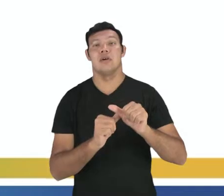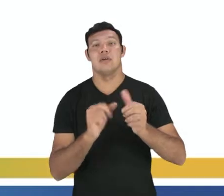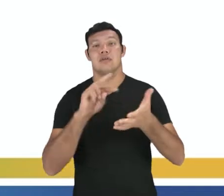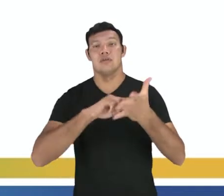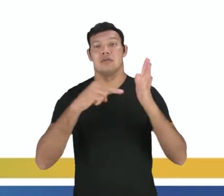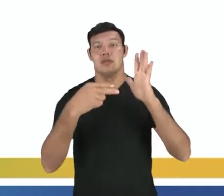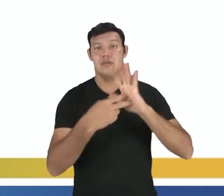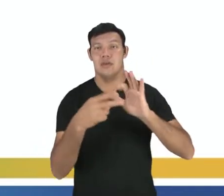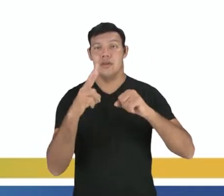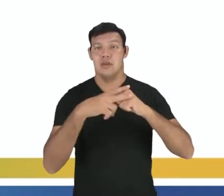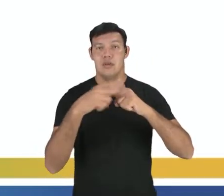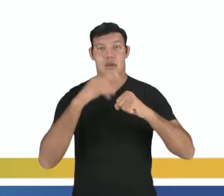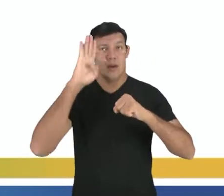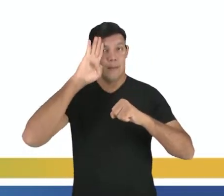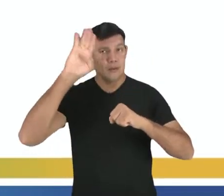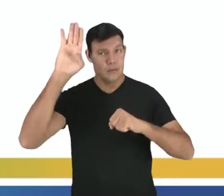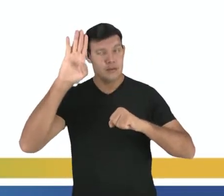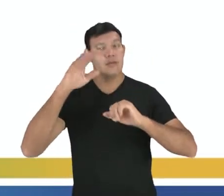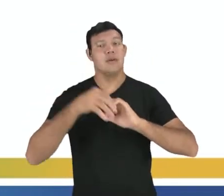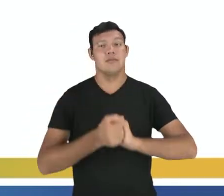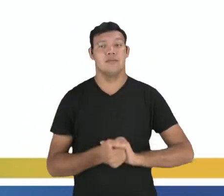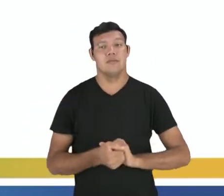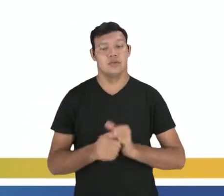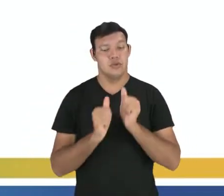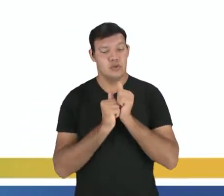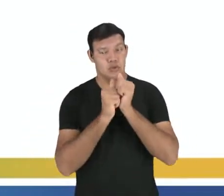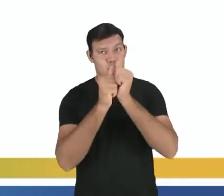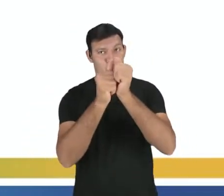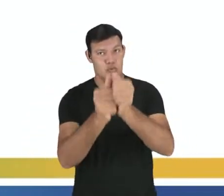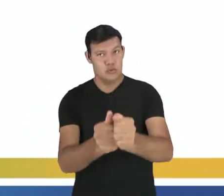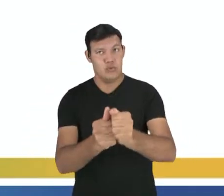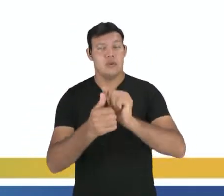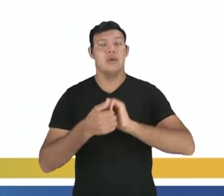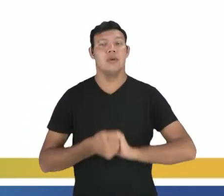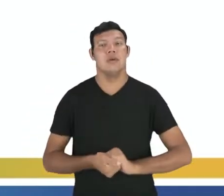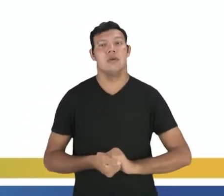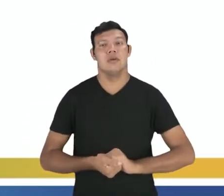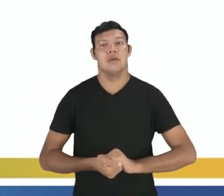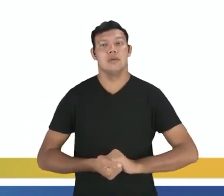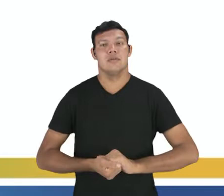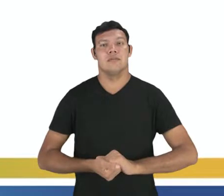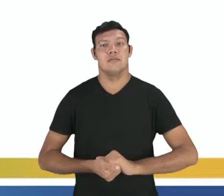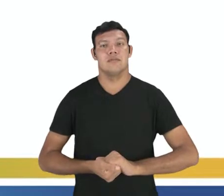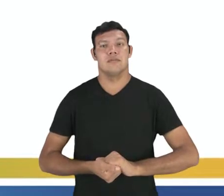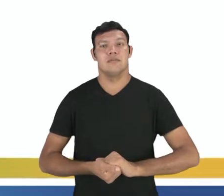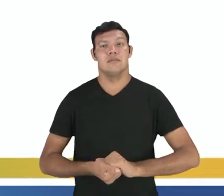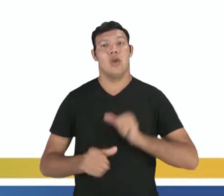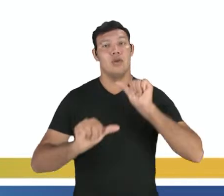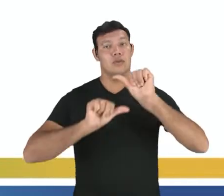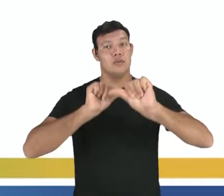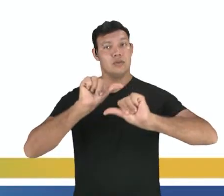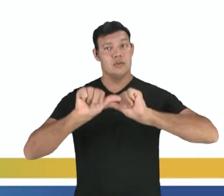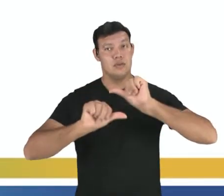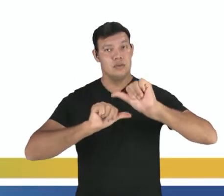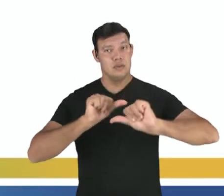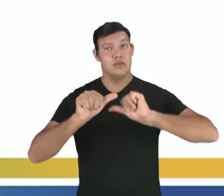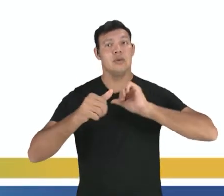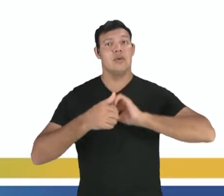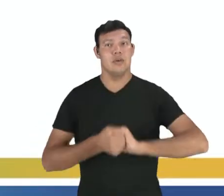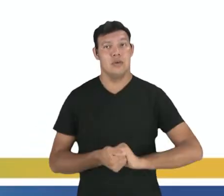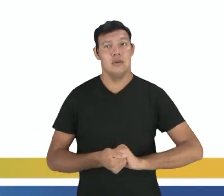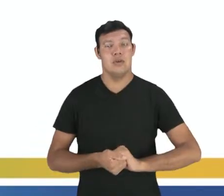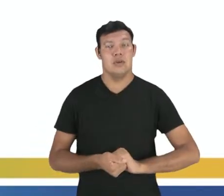vão estar sempre acompanhados de um verbo principal dentro da minha frase. E essas alterações, essa mudança